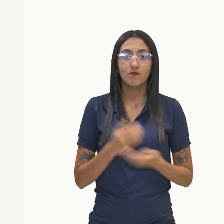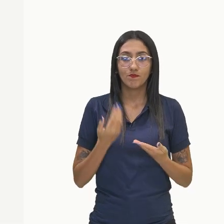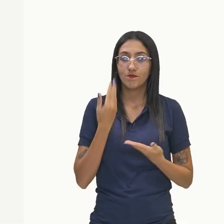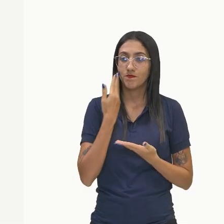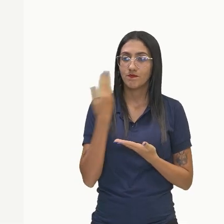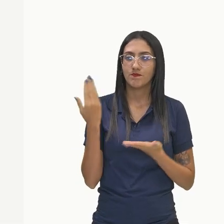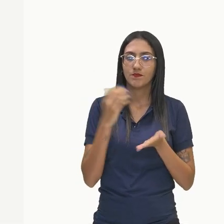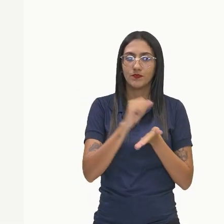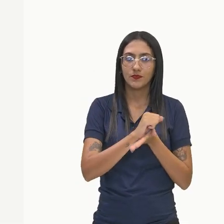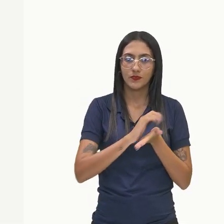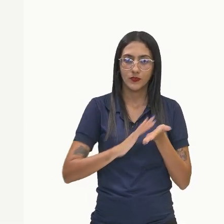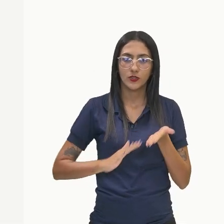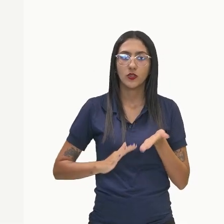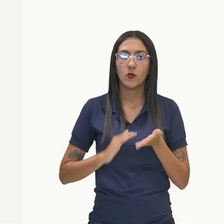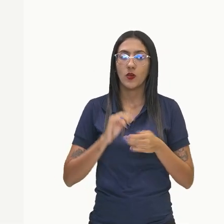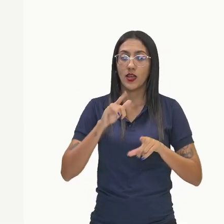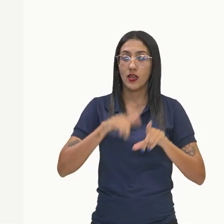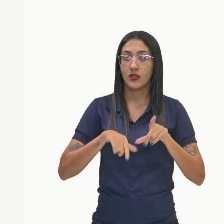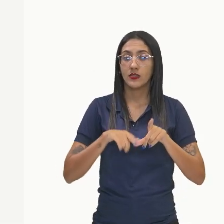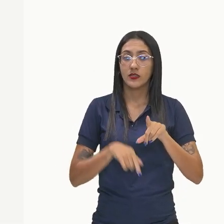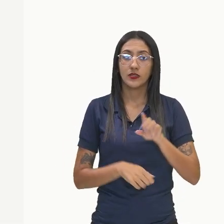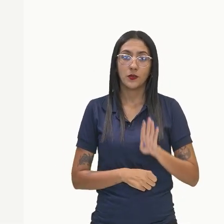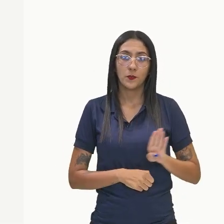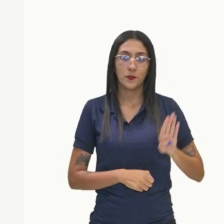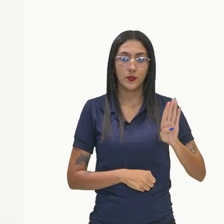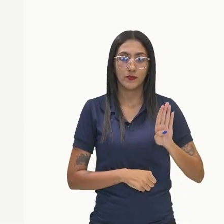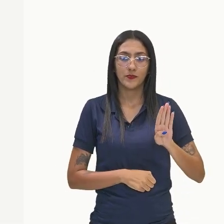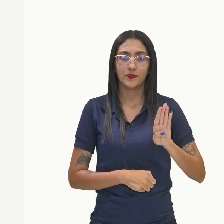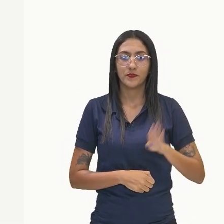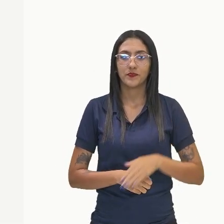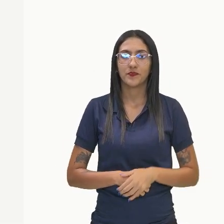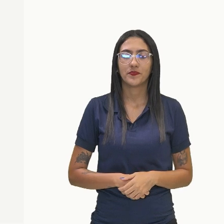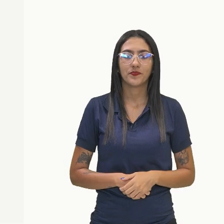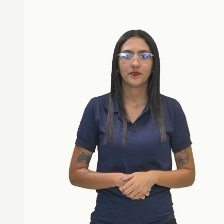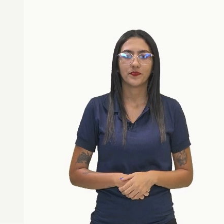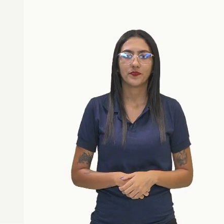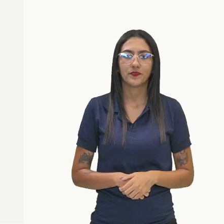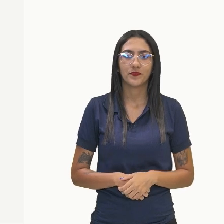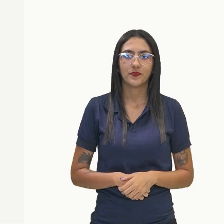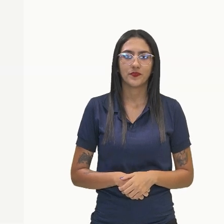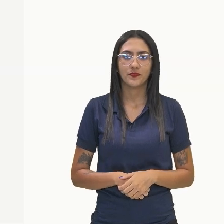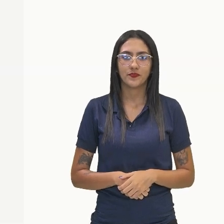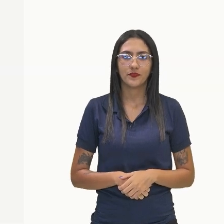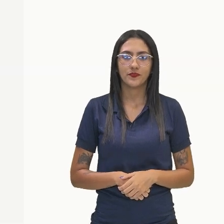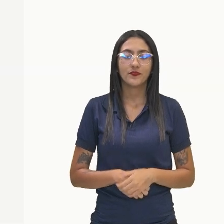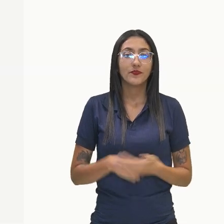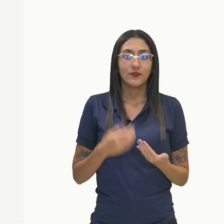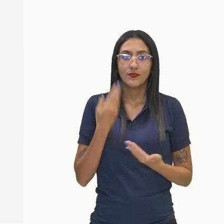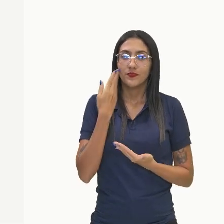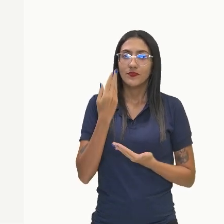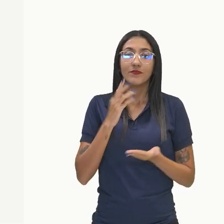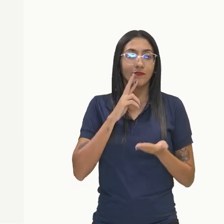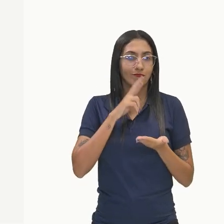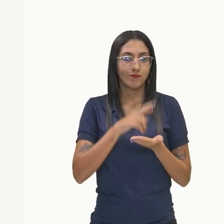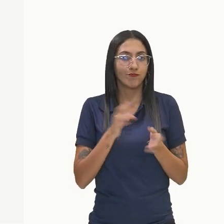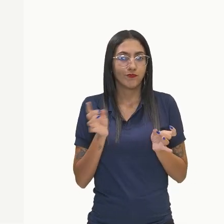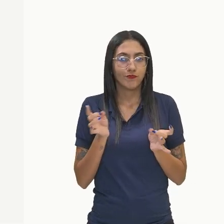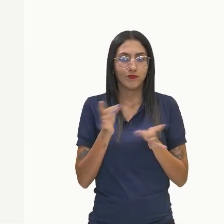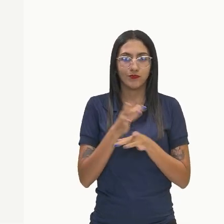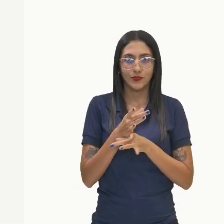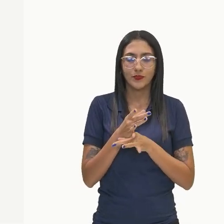22 volts é a letra B de bola. Aí está, então, a solução do nosso exemplo,